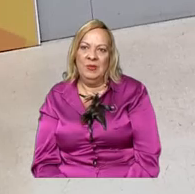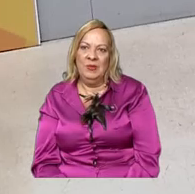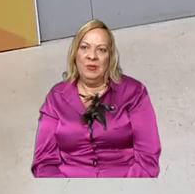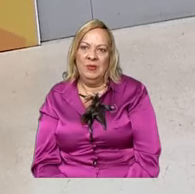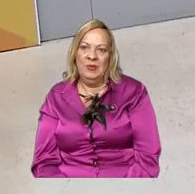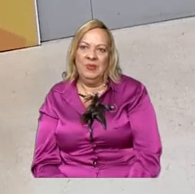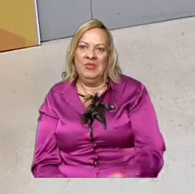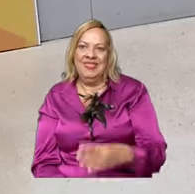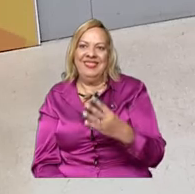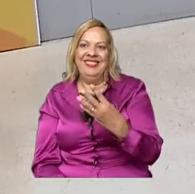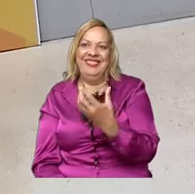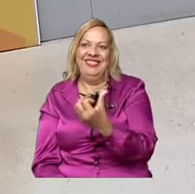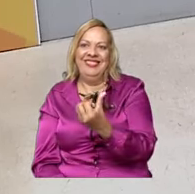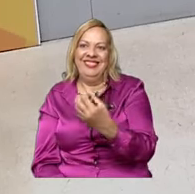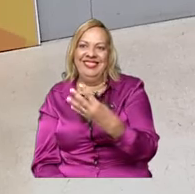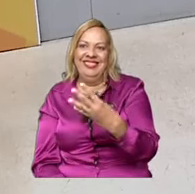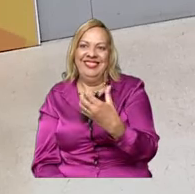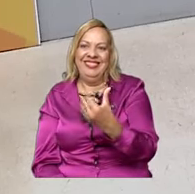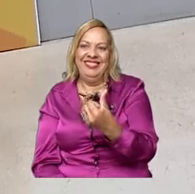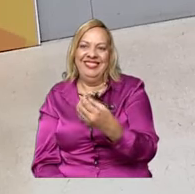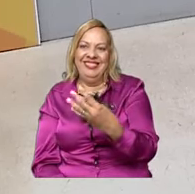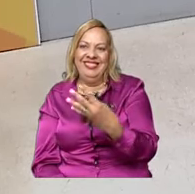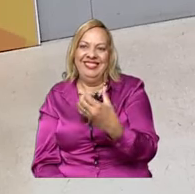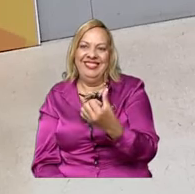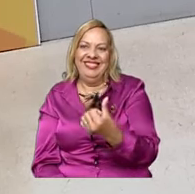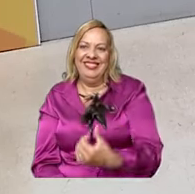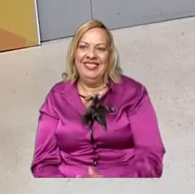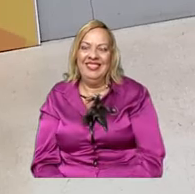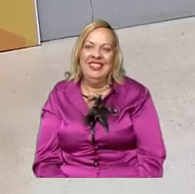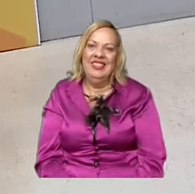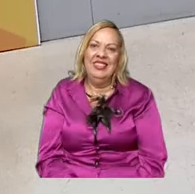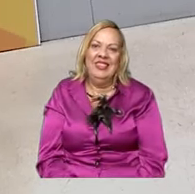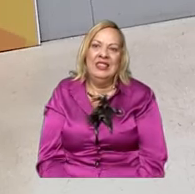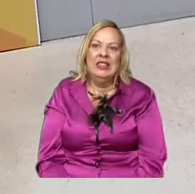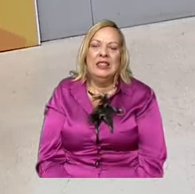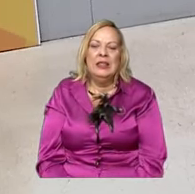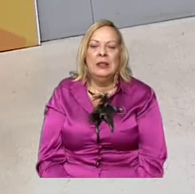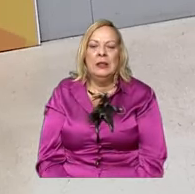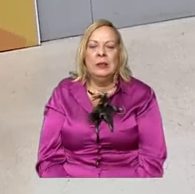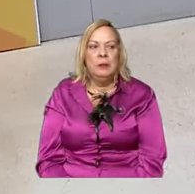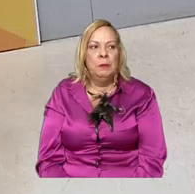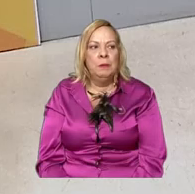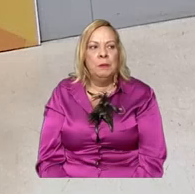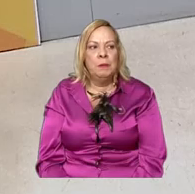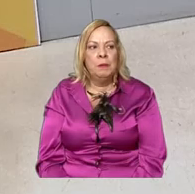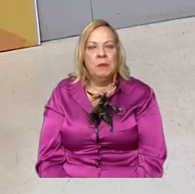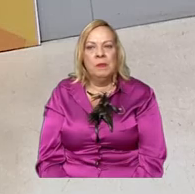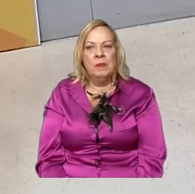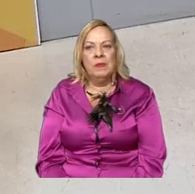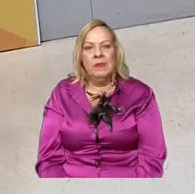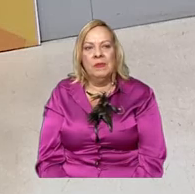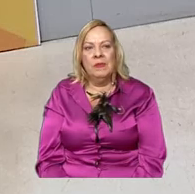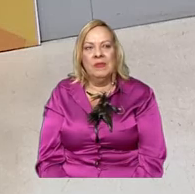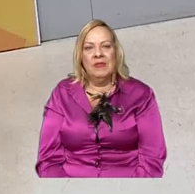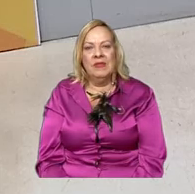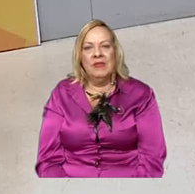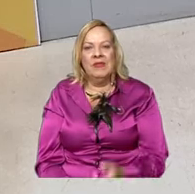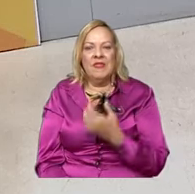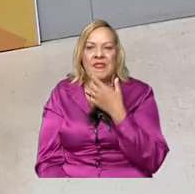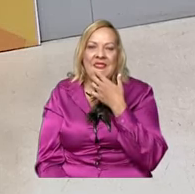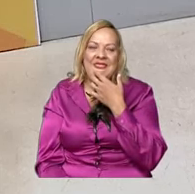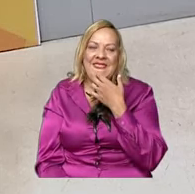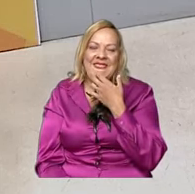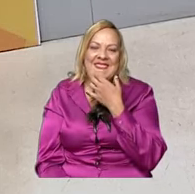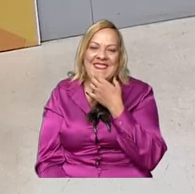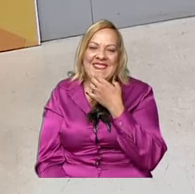Número 46. 46. 46. 46. Já temos aí disputa, hein? Já tem